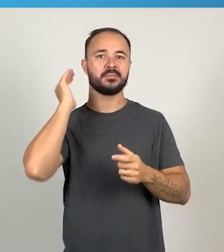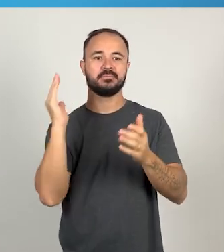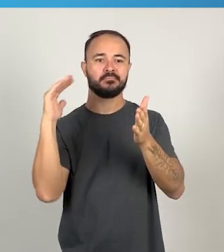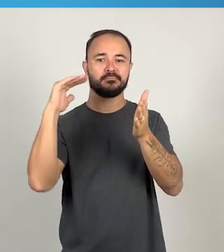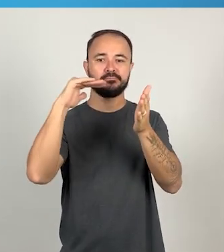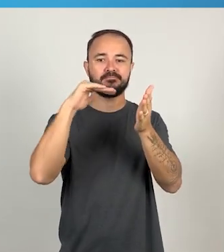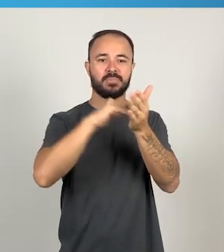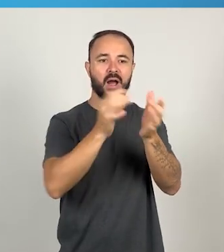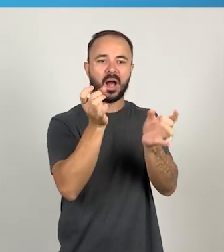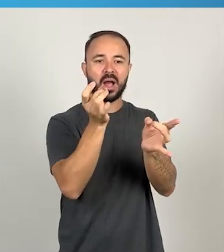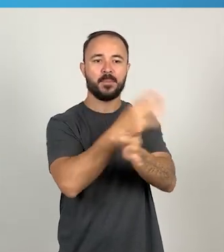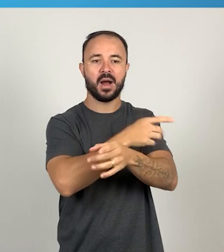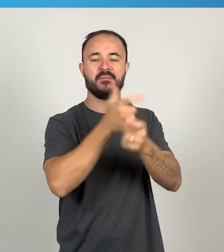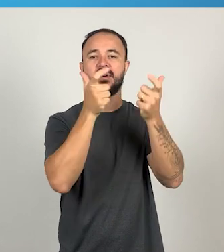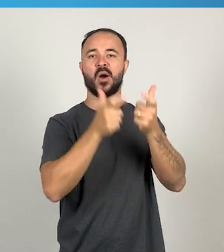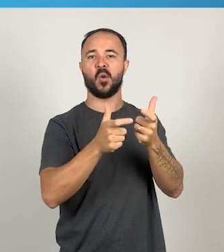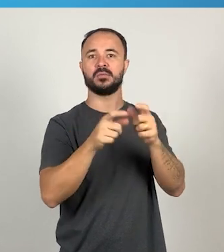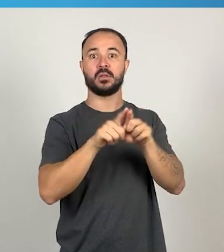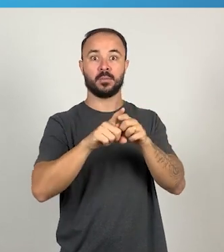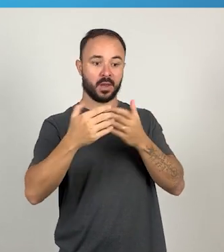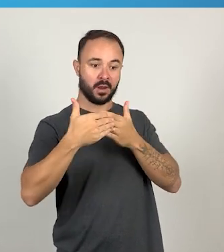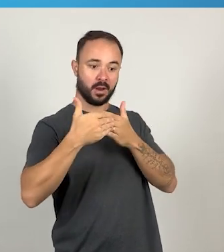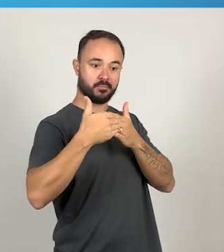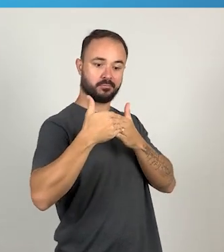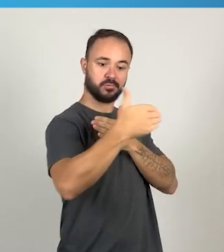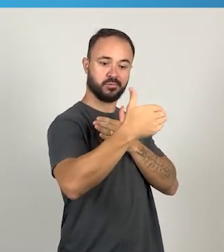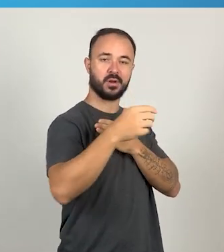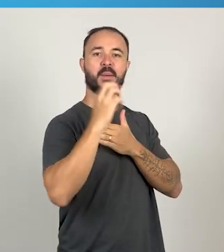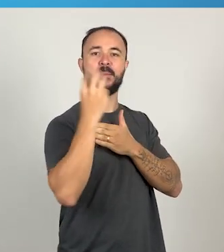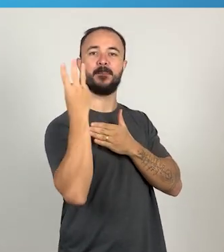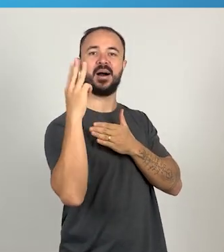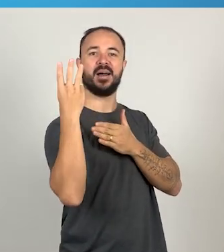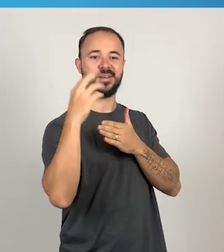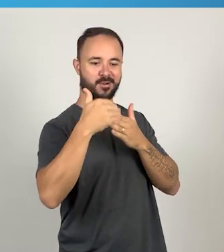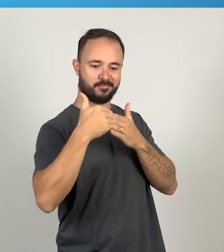começava o Maranhão. Por isso que em